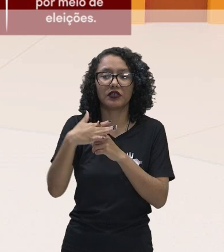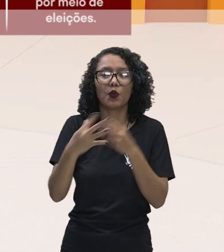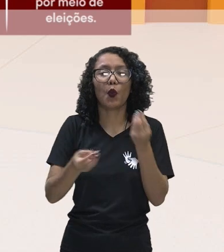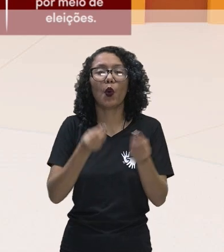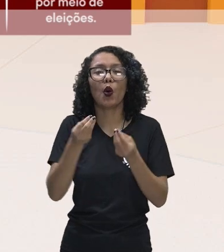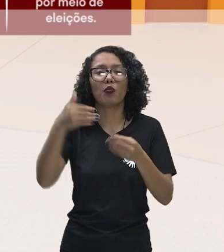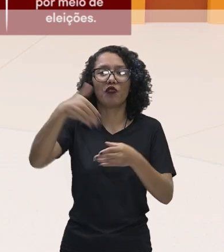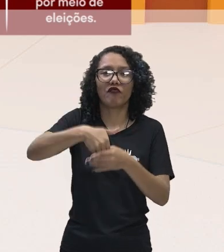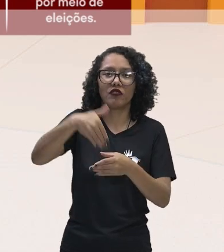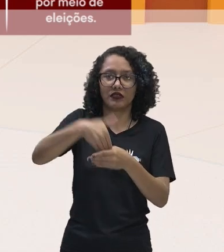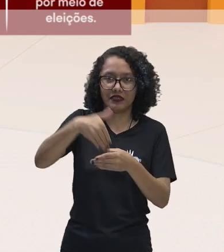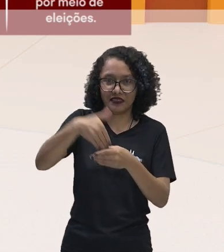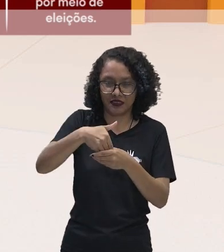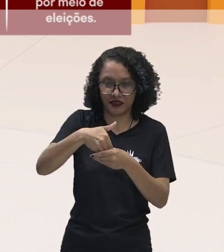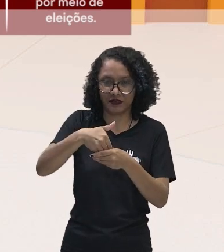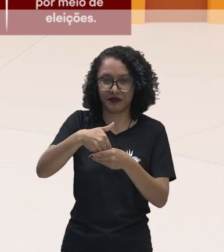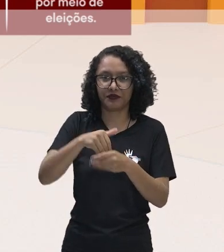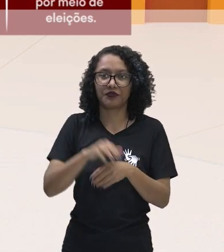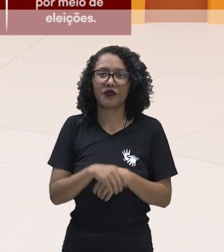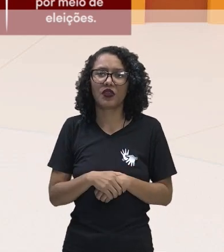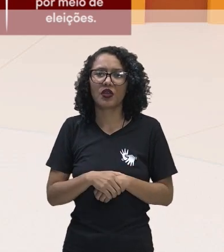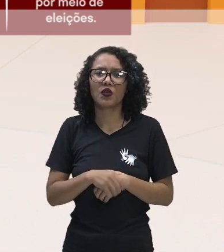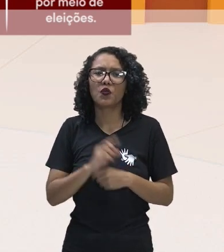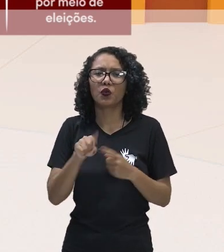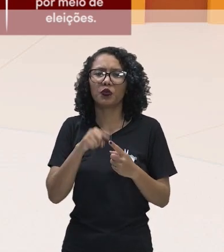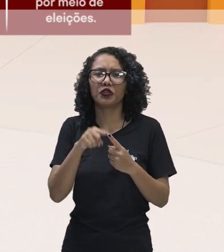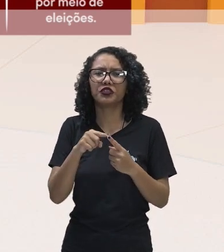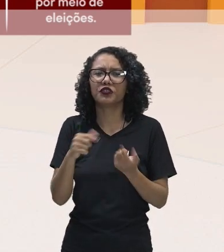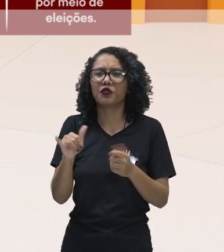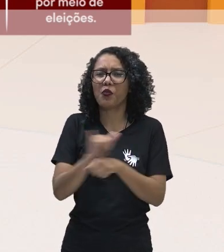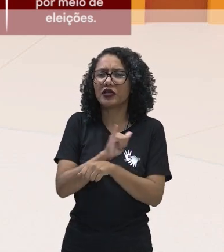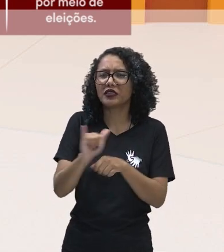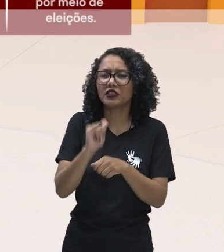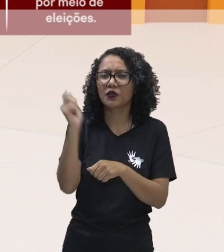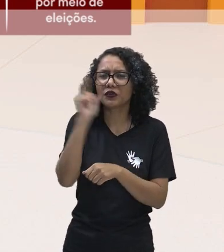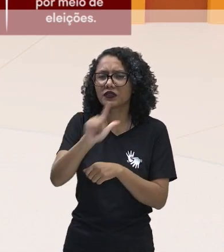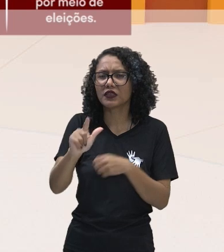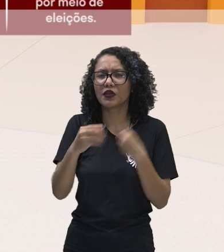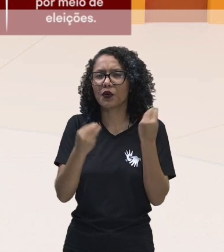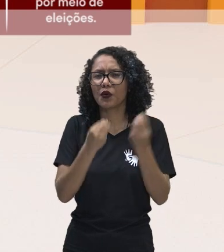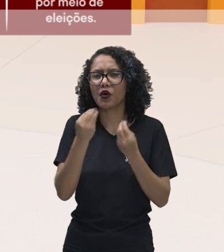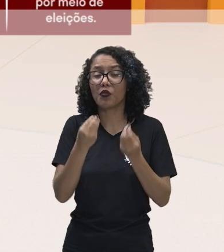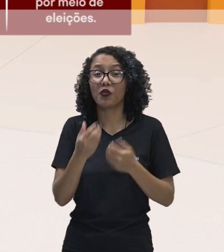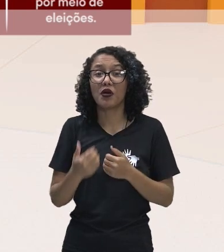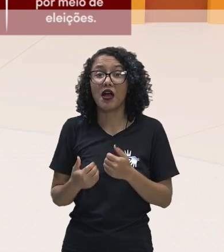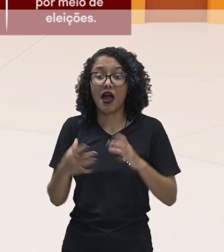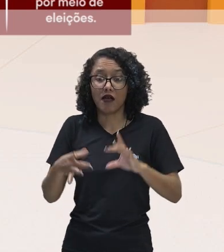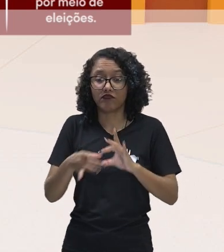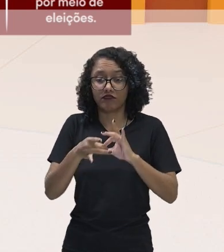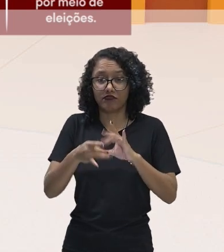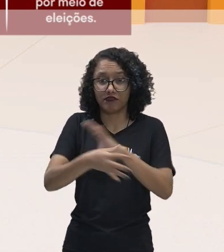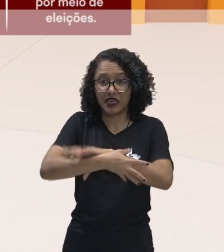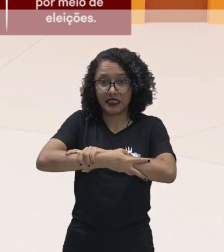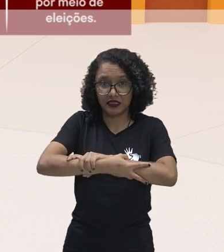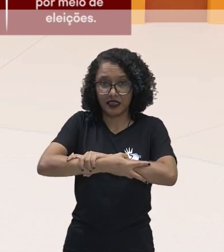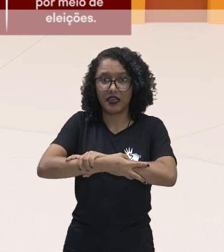era o objetivo, portanto, para a implementação dessa estratégia? Aliar-se à burguesia para